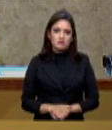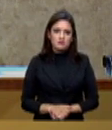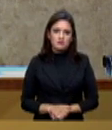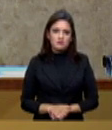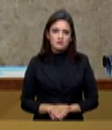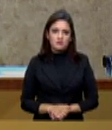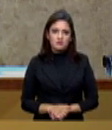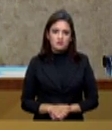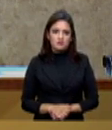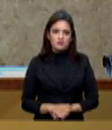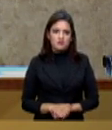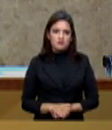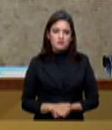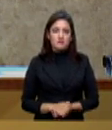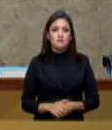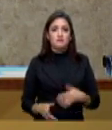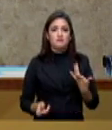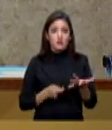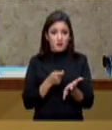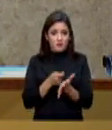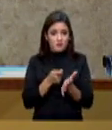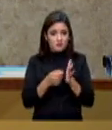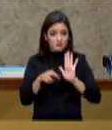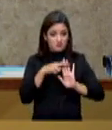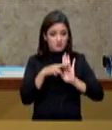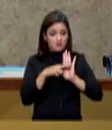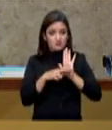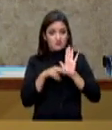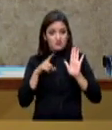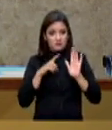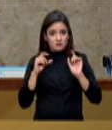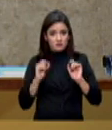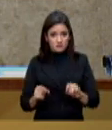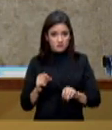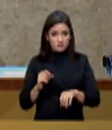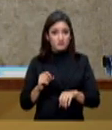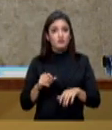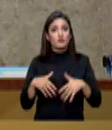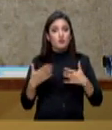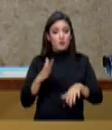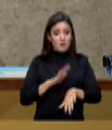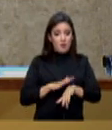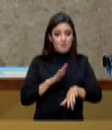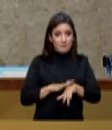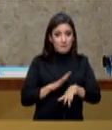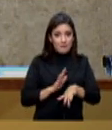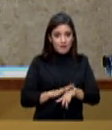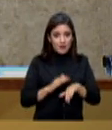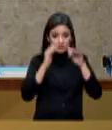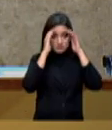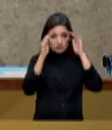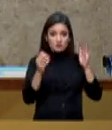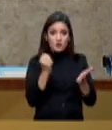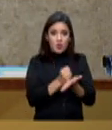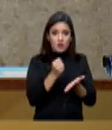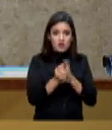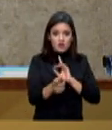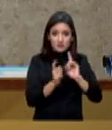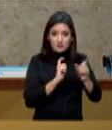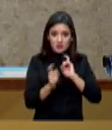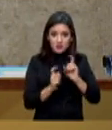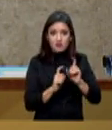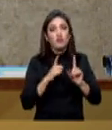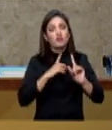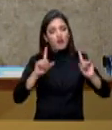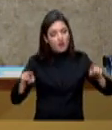a imposição de baliza do indicativo superveniente durante a execução de contratos administrativos é plenamente